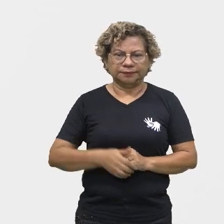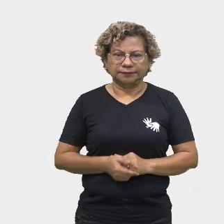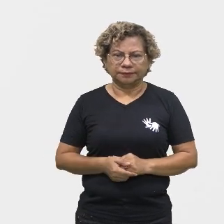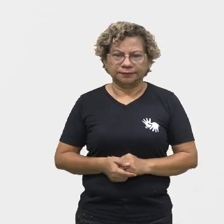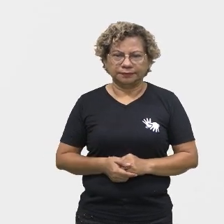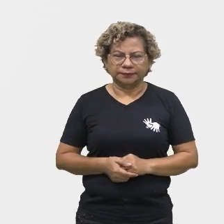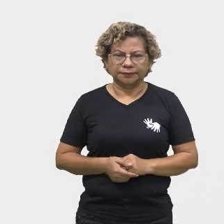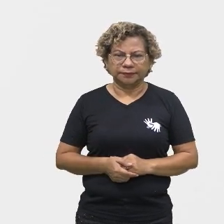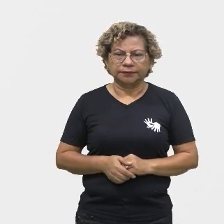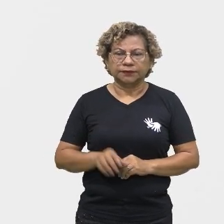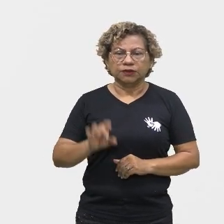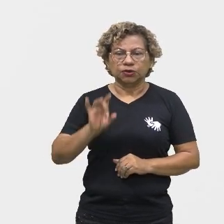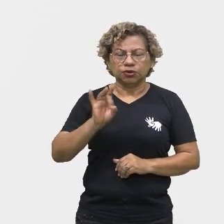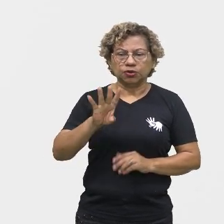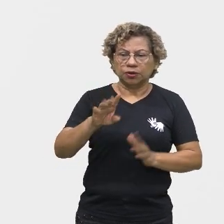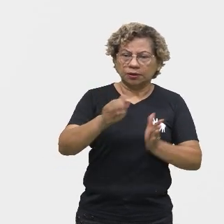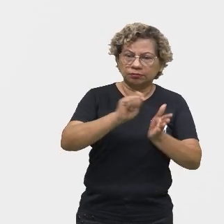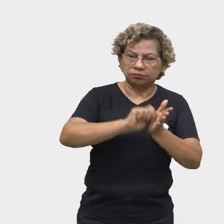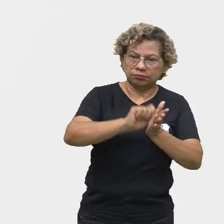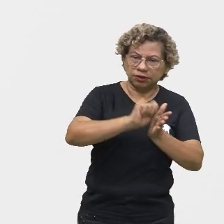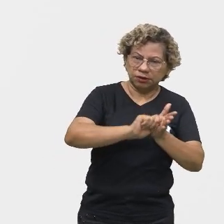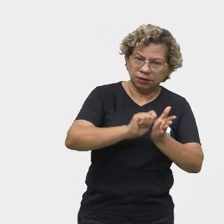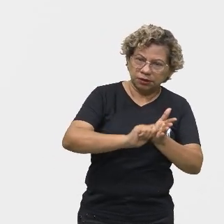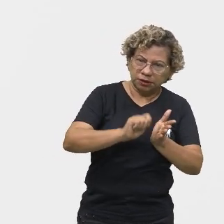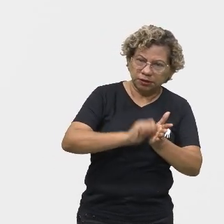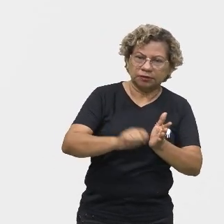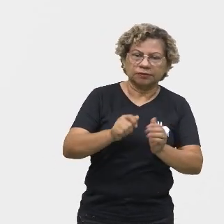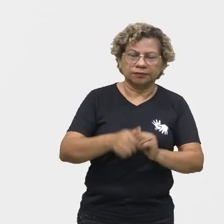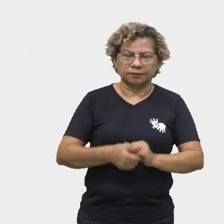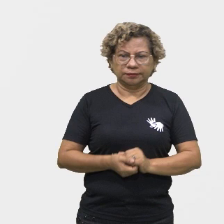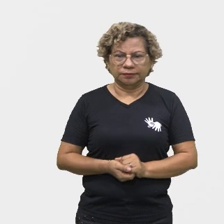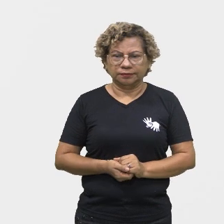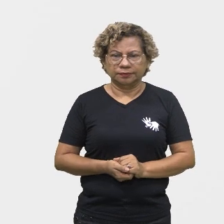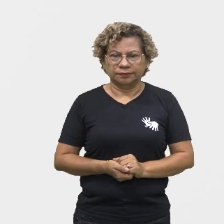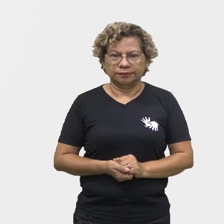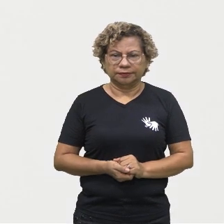é apenas escrito